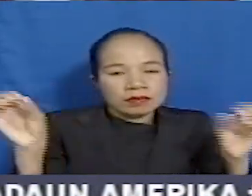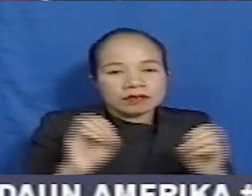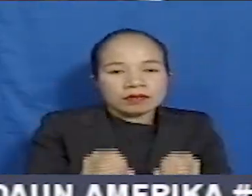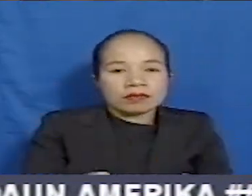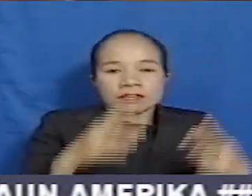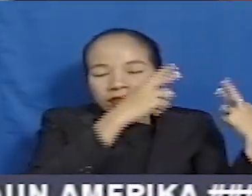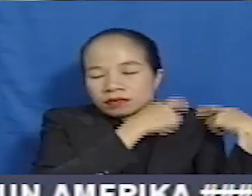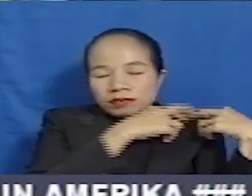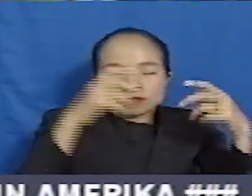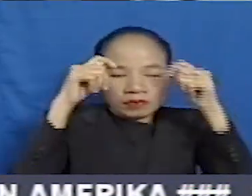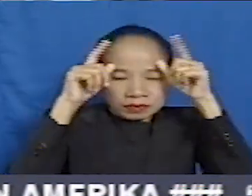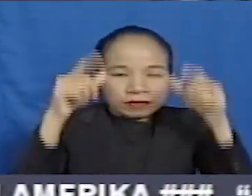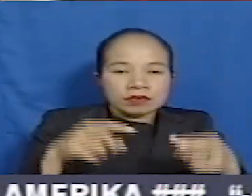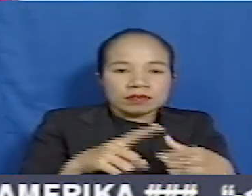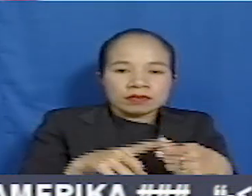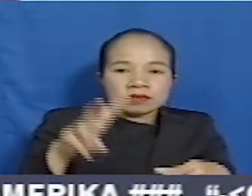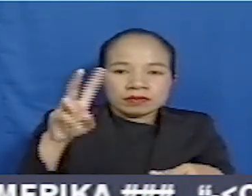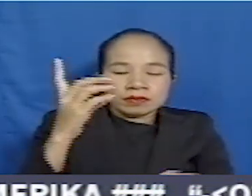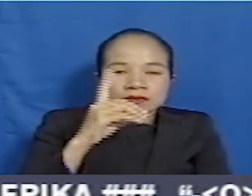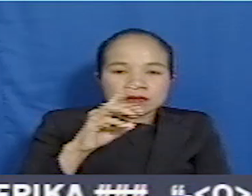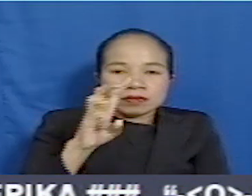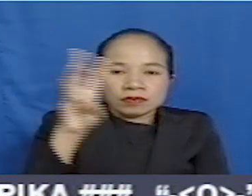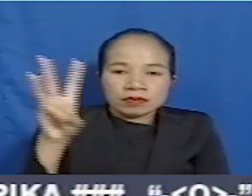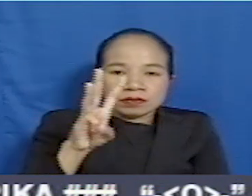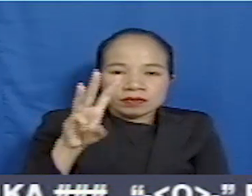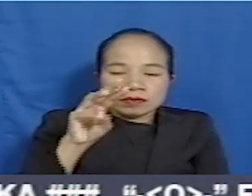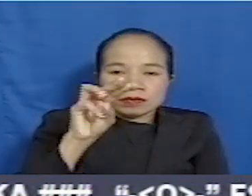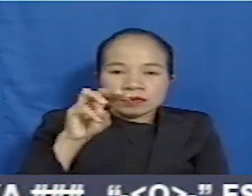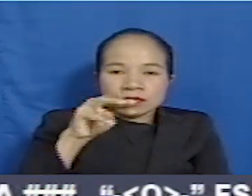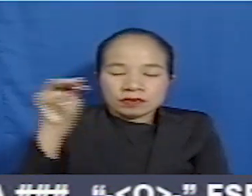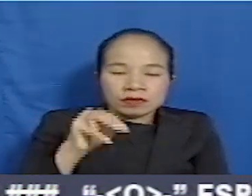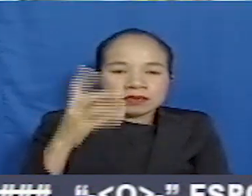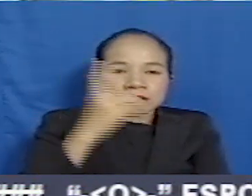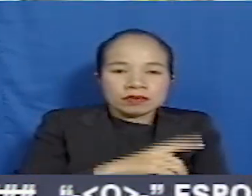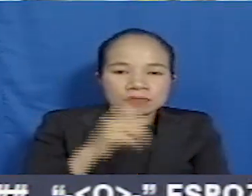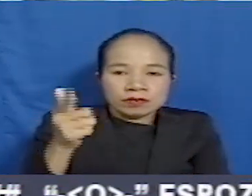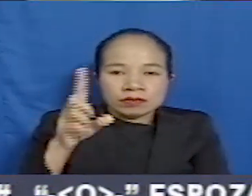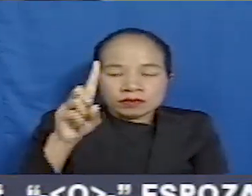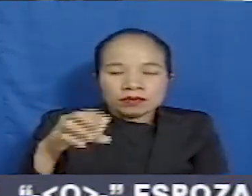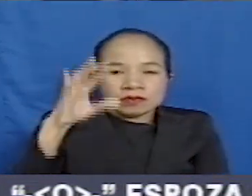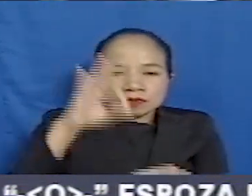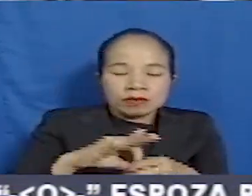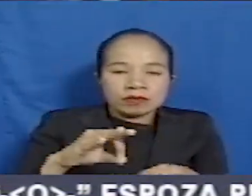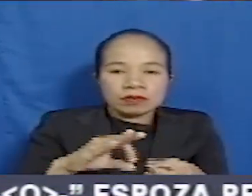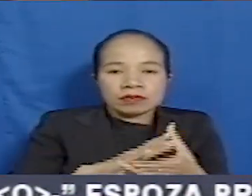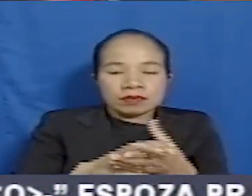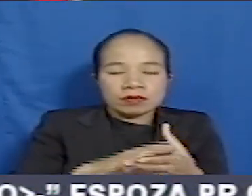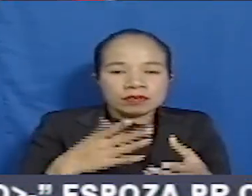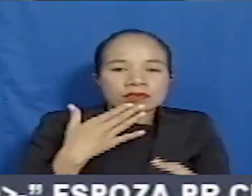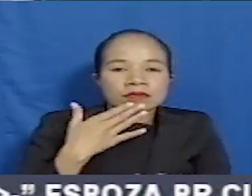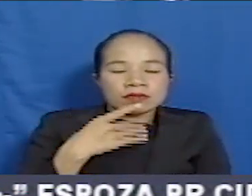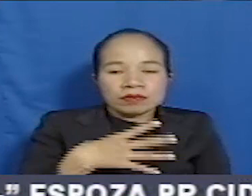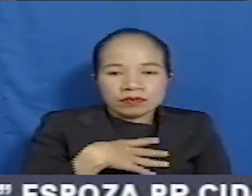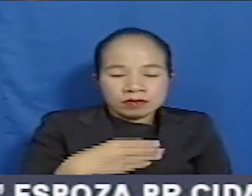oposição Timor-Leste, nebe a segunda loron ruanulo resingida, foi inlais, vota a abstenção. Sente triste,